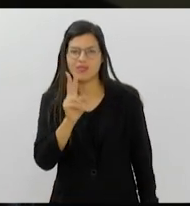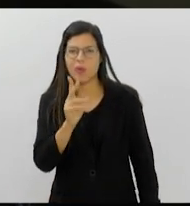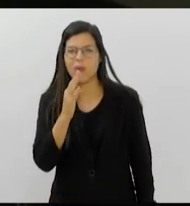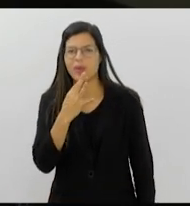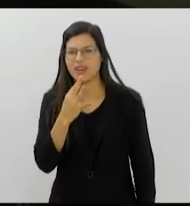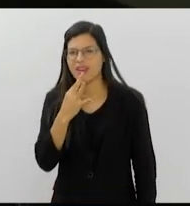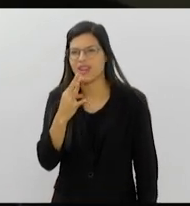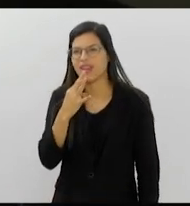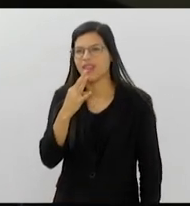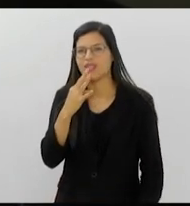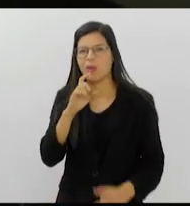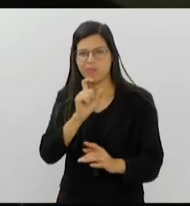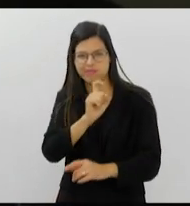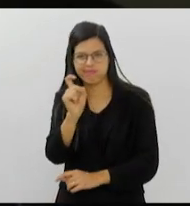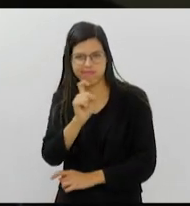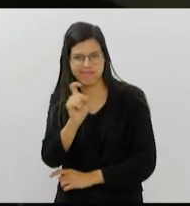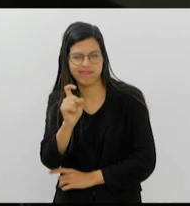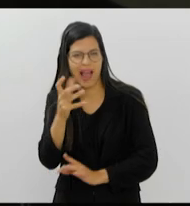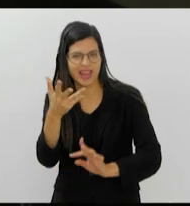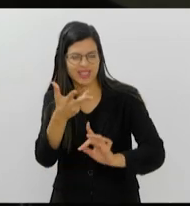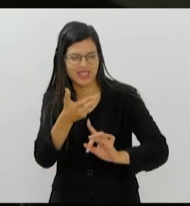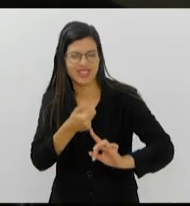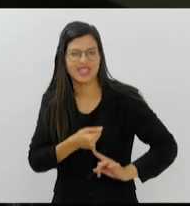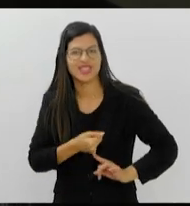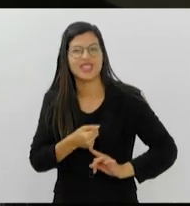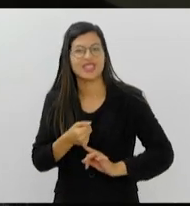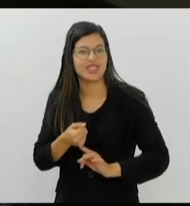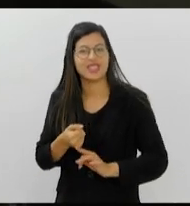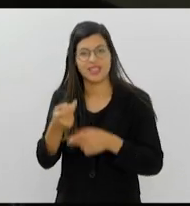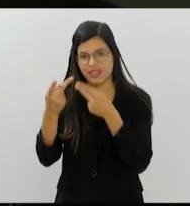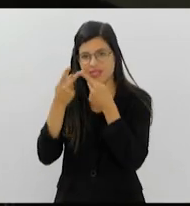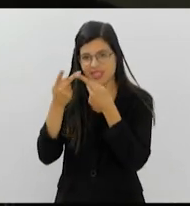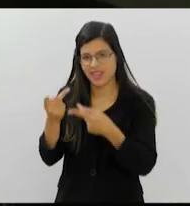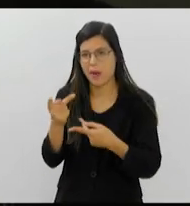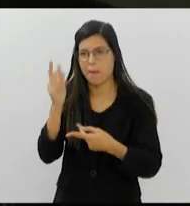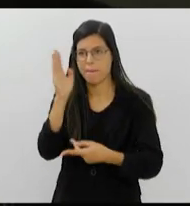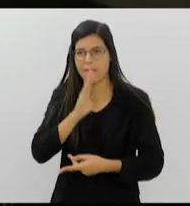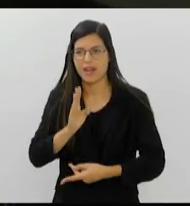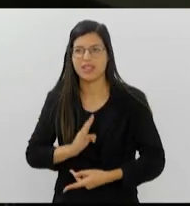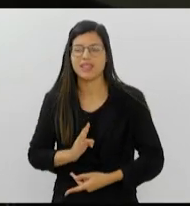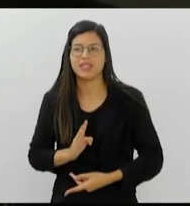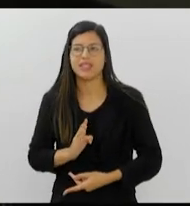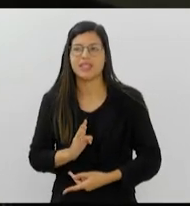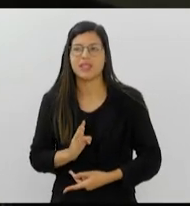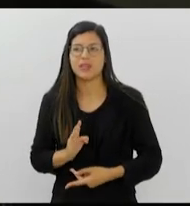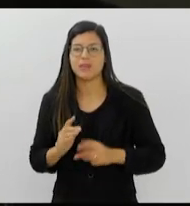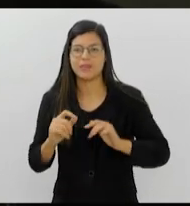mexicanos que vieram pro Brasil, né? Eu